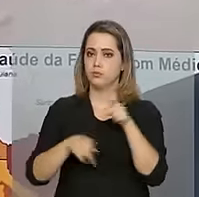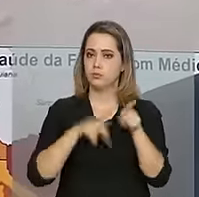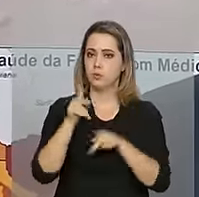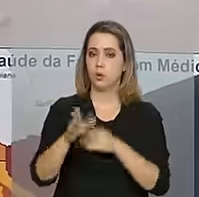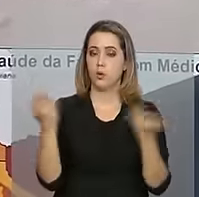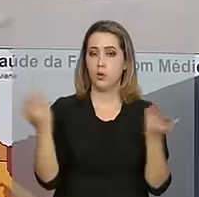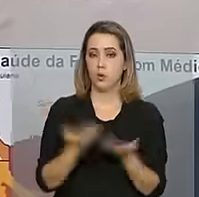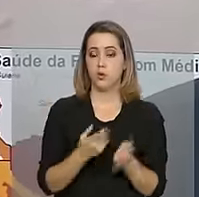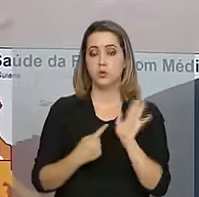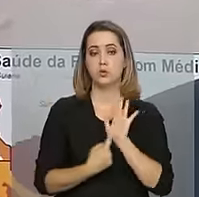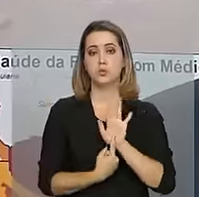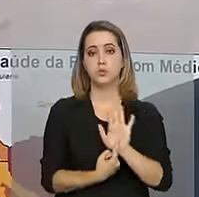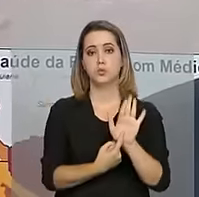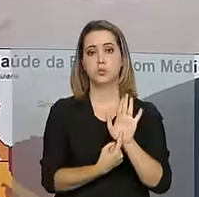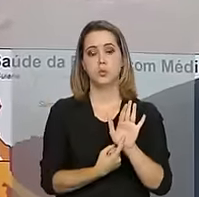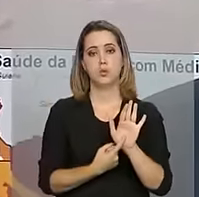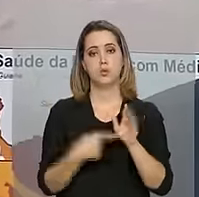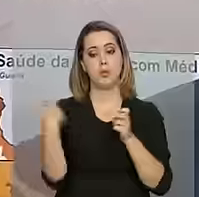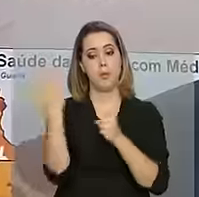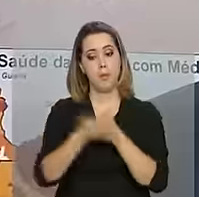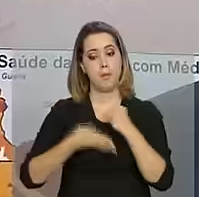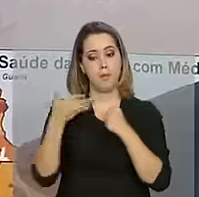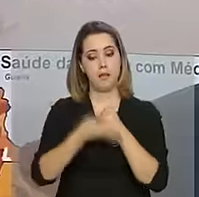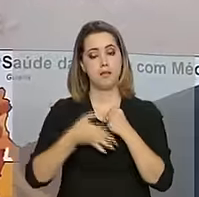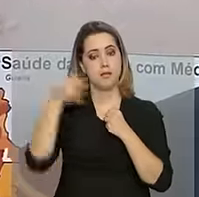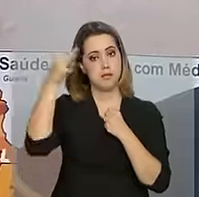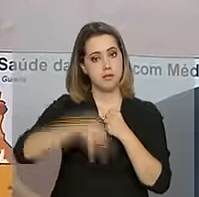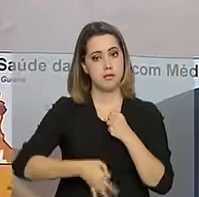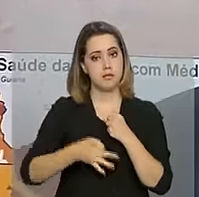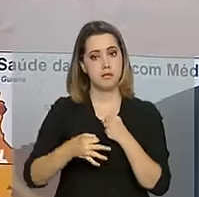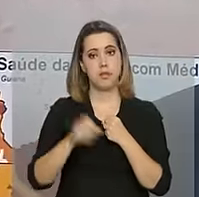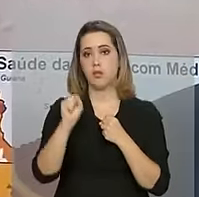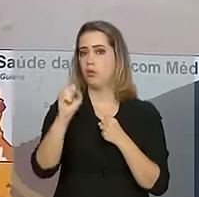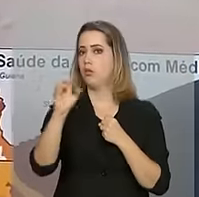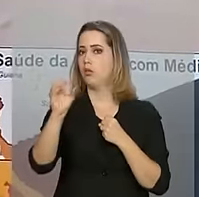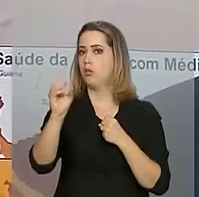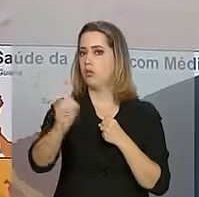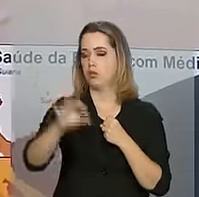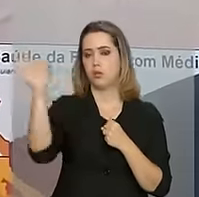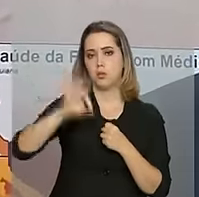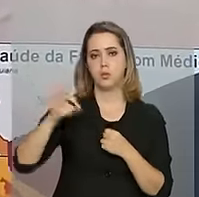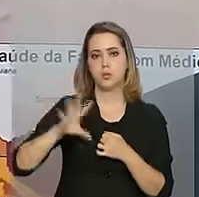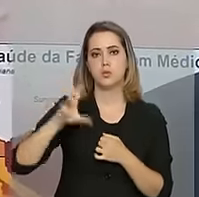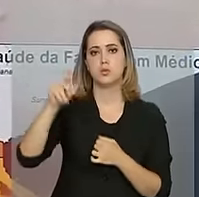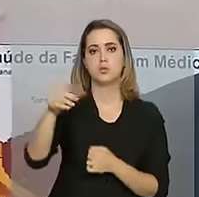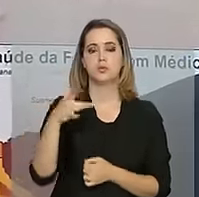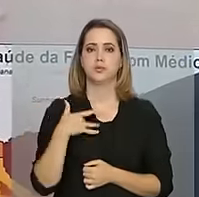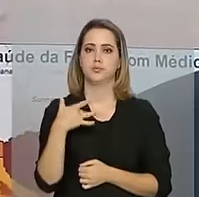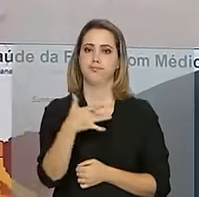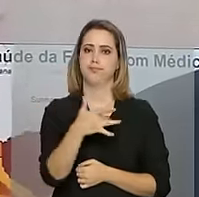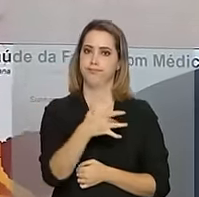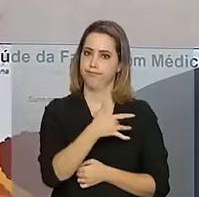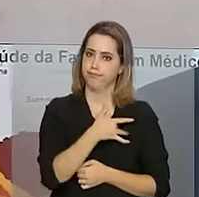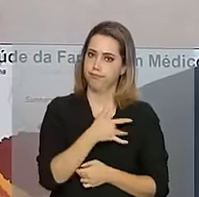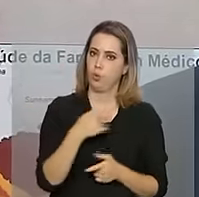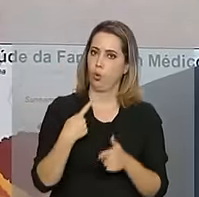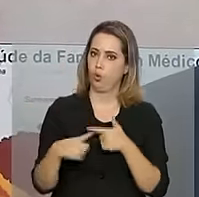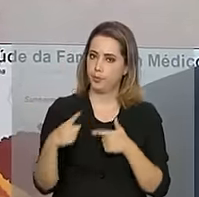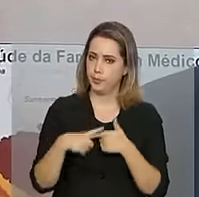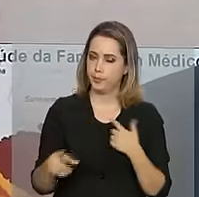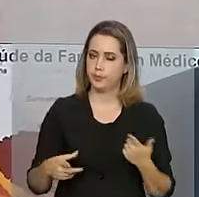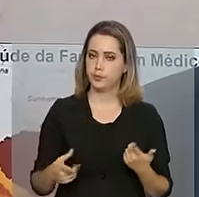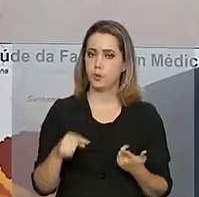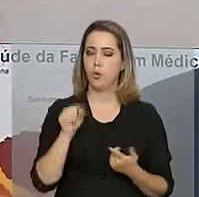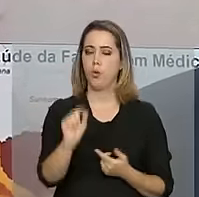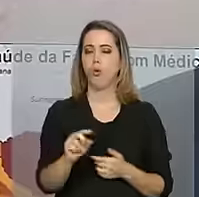mostram no mundo inteiro, que uma atenção básica resolutiva, ela resolve 80% dos problemas de saúde da população. E o que é a atenção